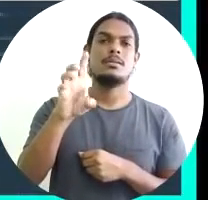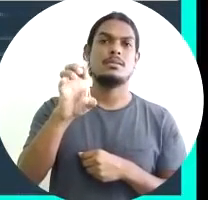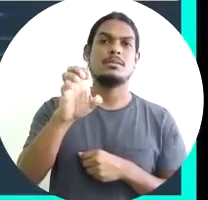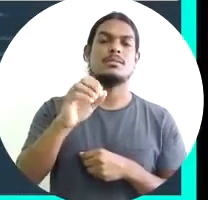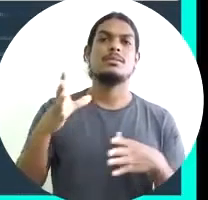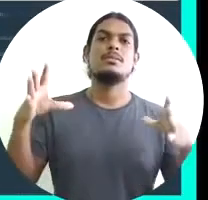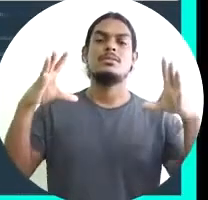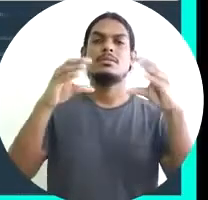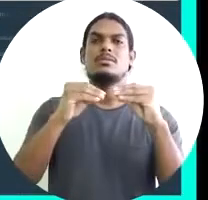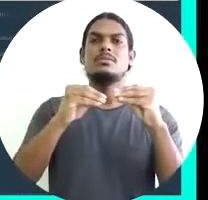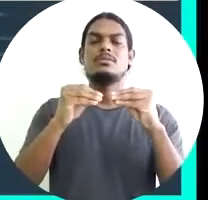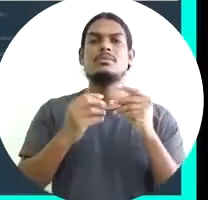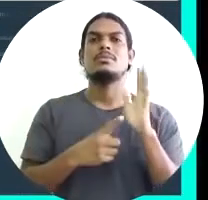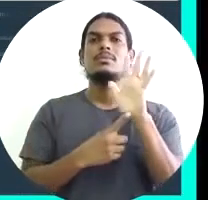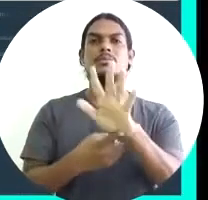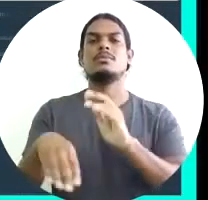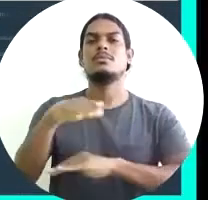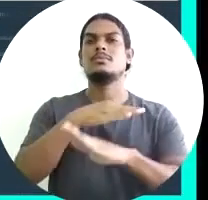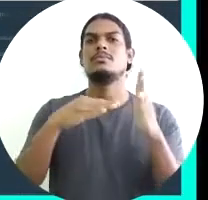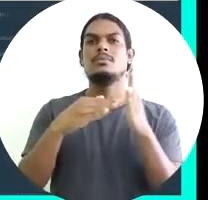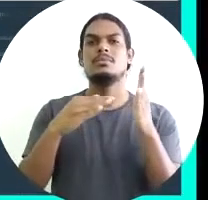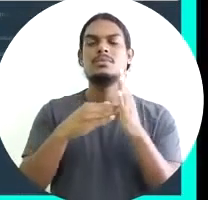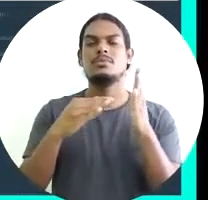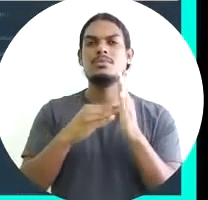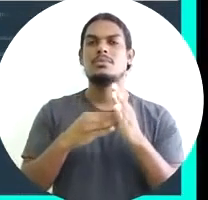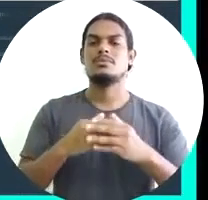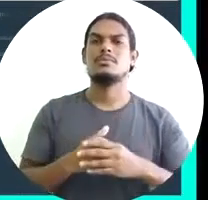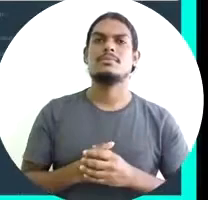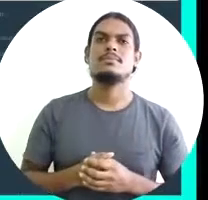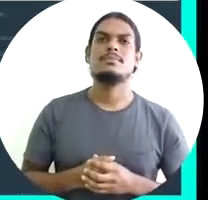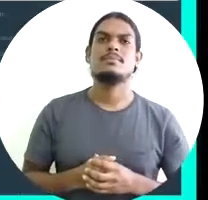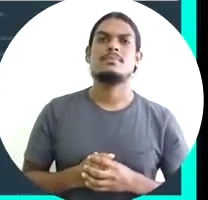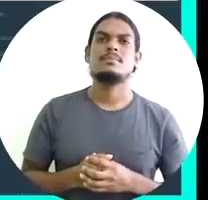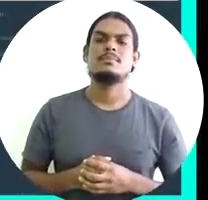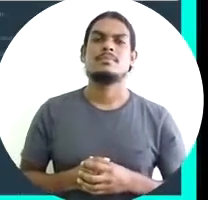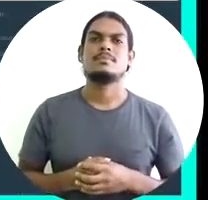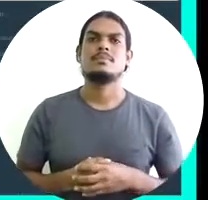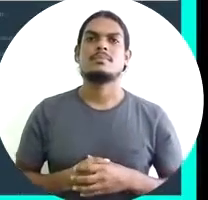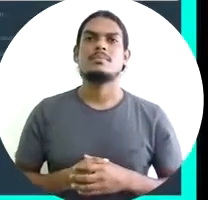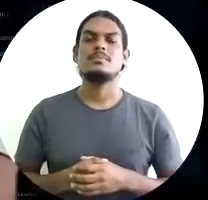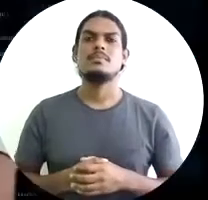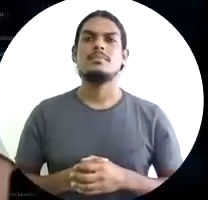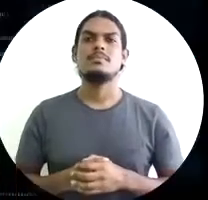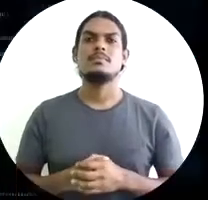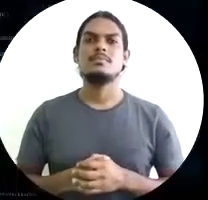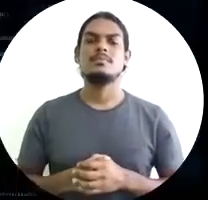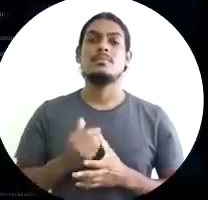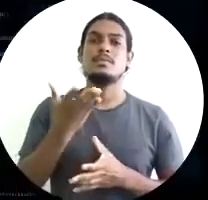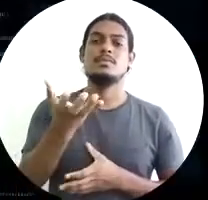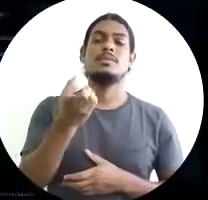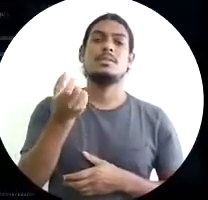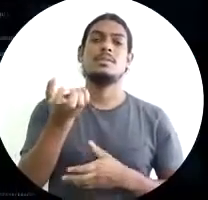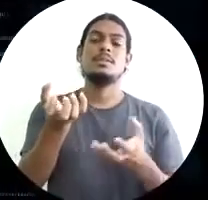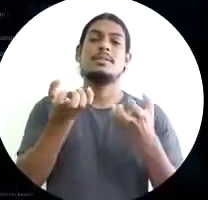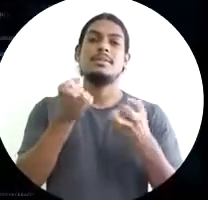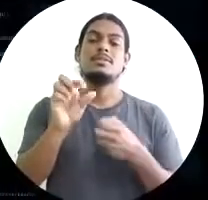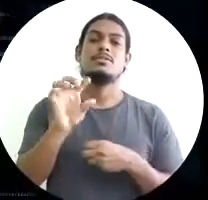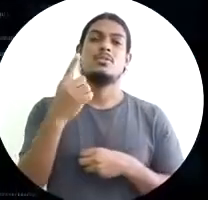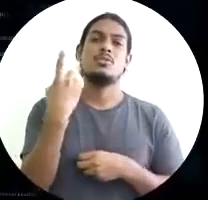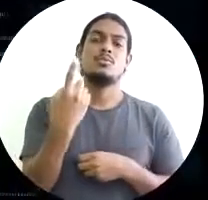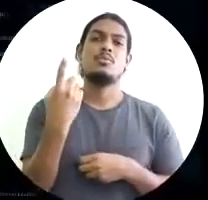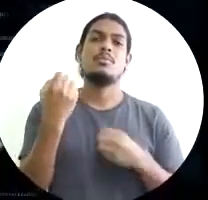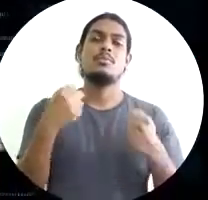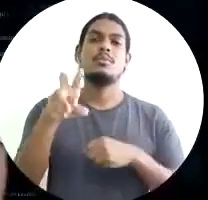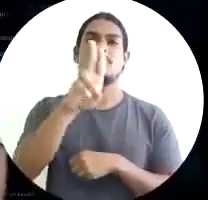definir todas essas outras propriedades que foram feitas anteriormente. Então, se você quiser somente uma propriedade, você